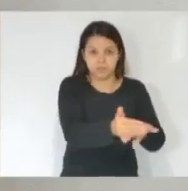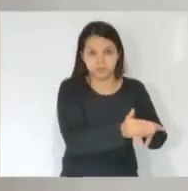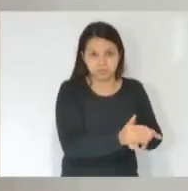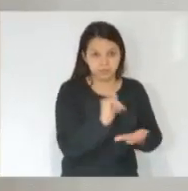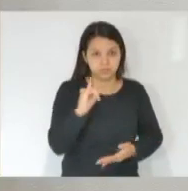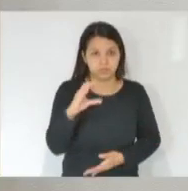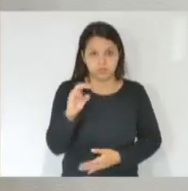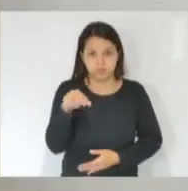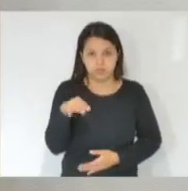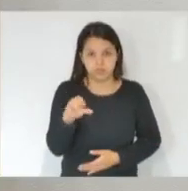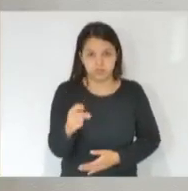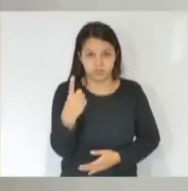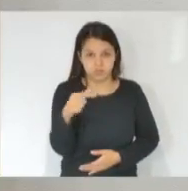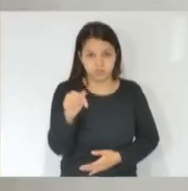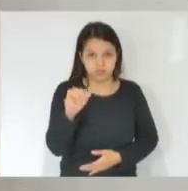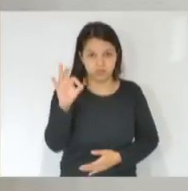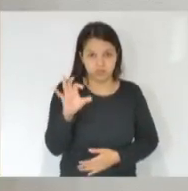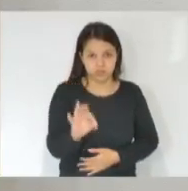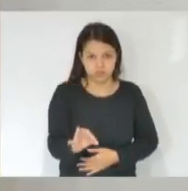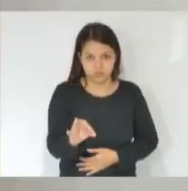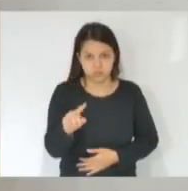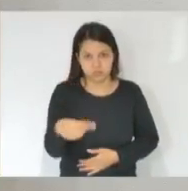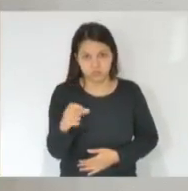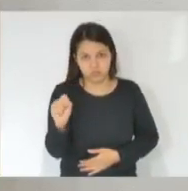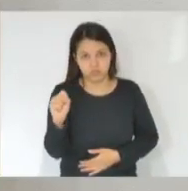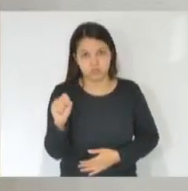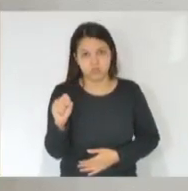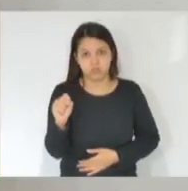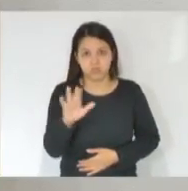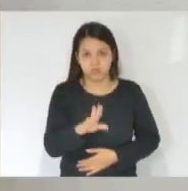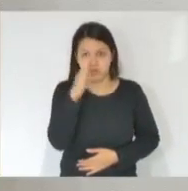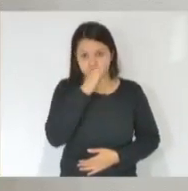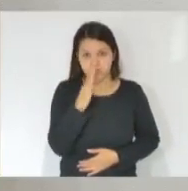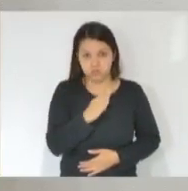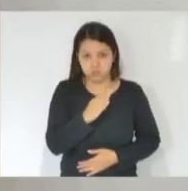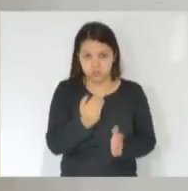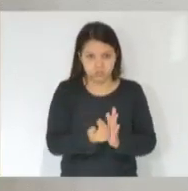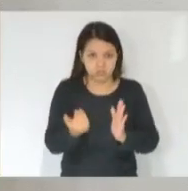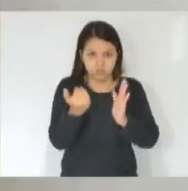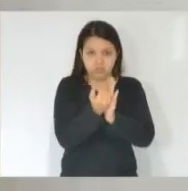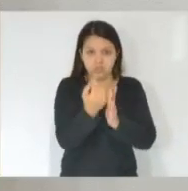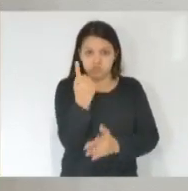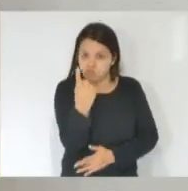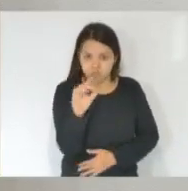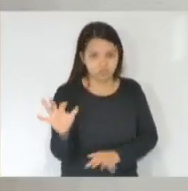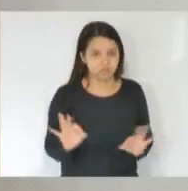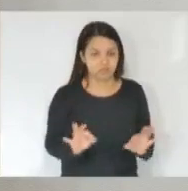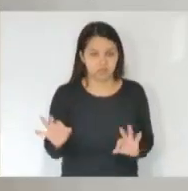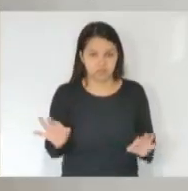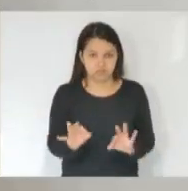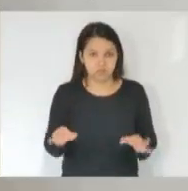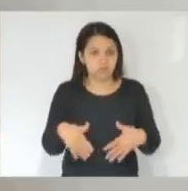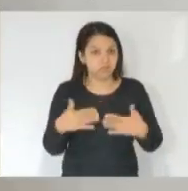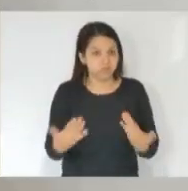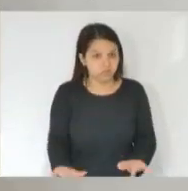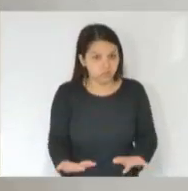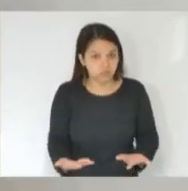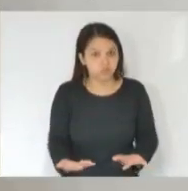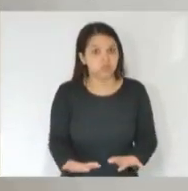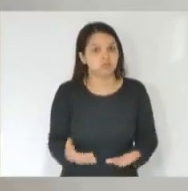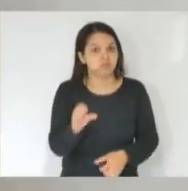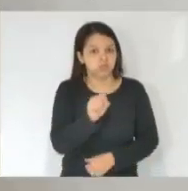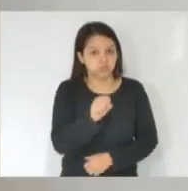17,8% de crescimento, enquanto o país não cresce 1%. Então, Santa Catarina se mostra